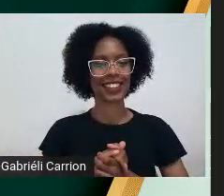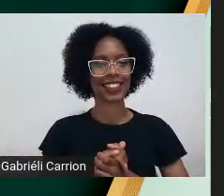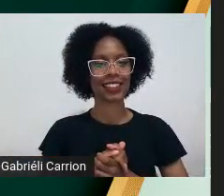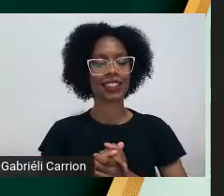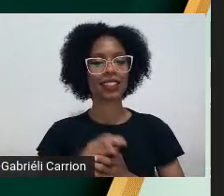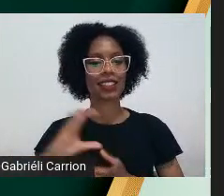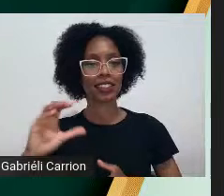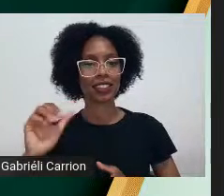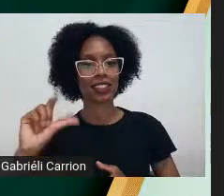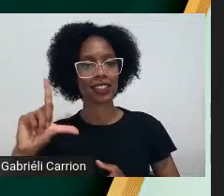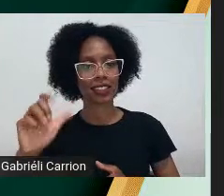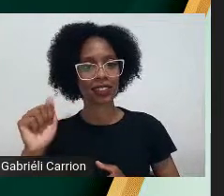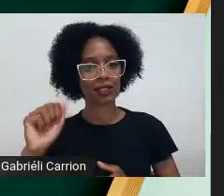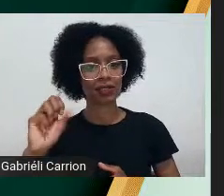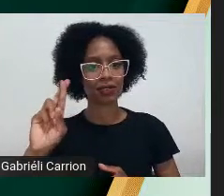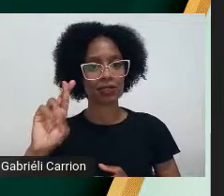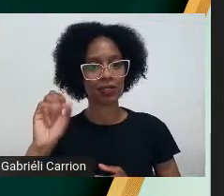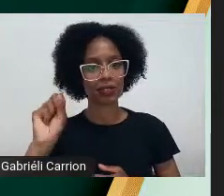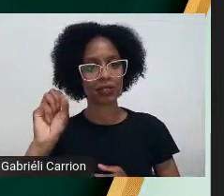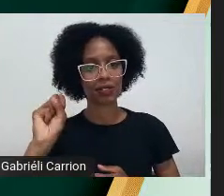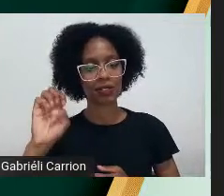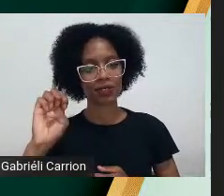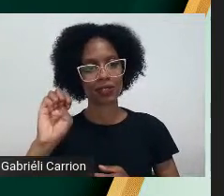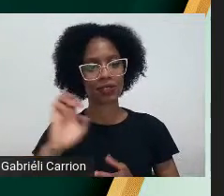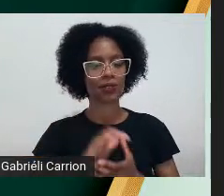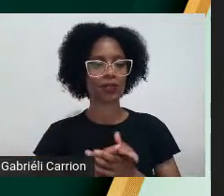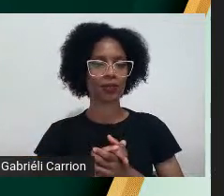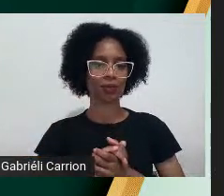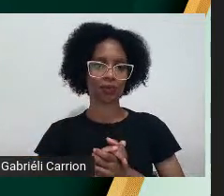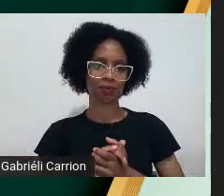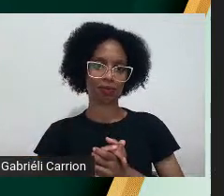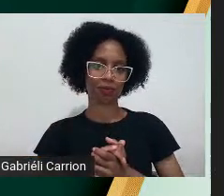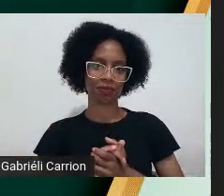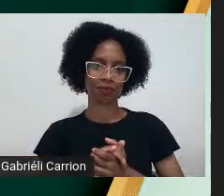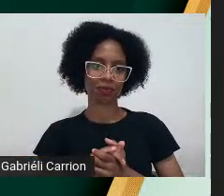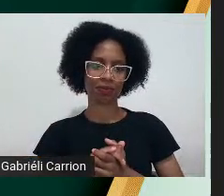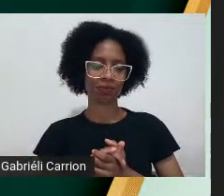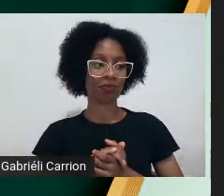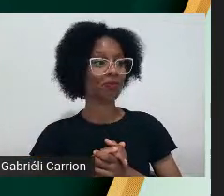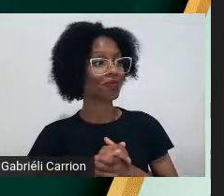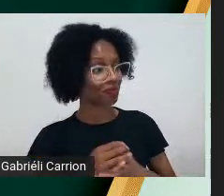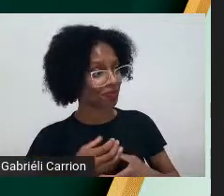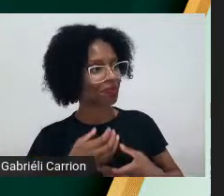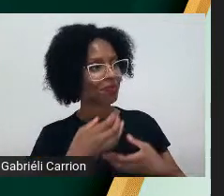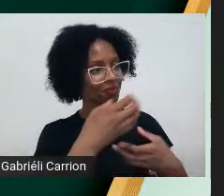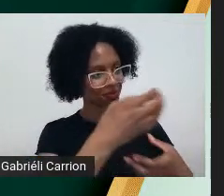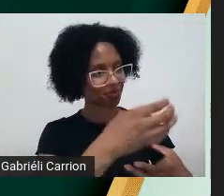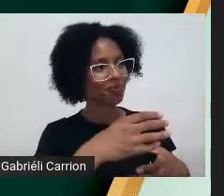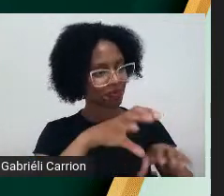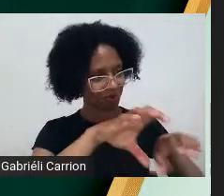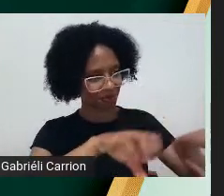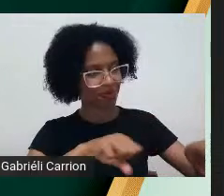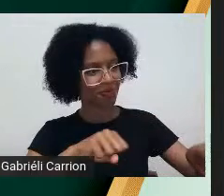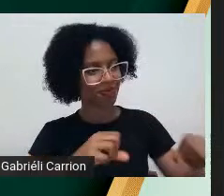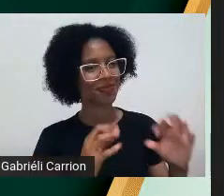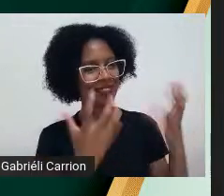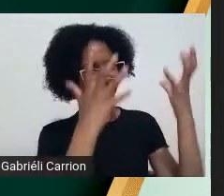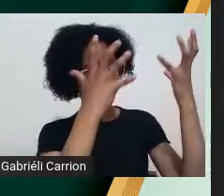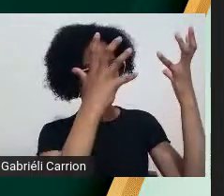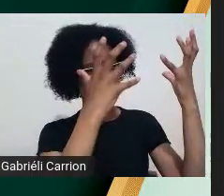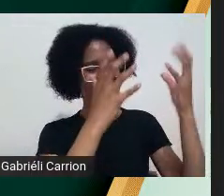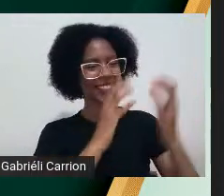Clarissa Efinini Trodo. Clarissa Efinini Trodo. Confiro-te o grau.